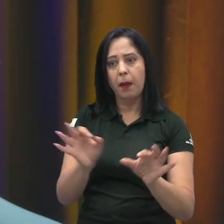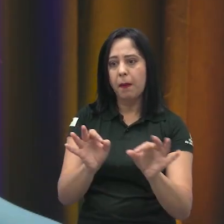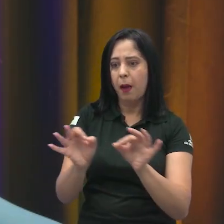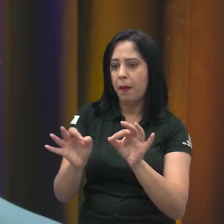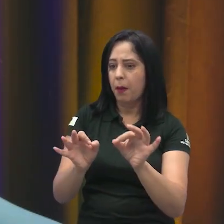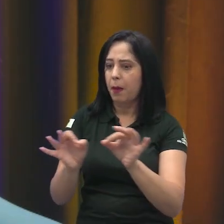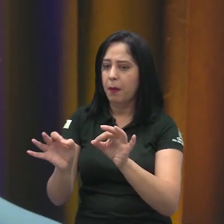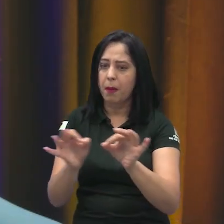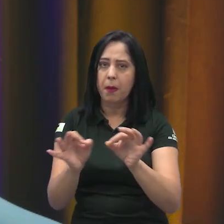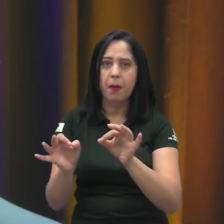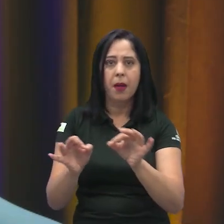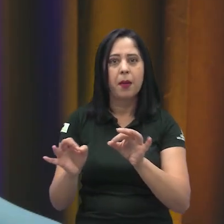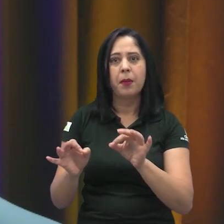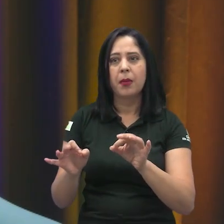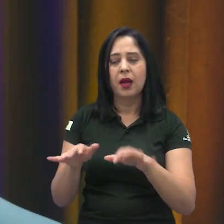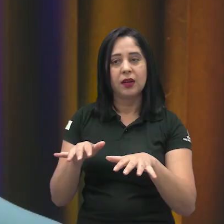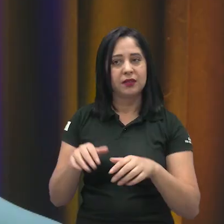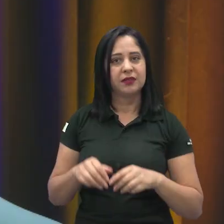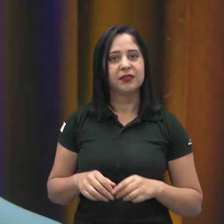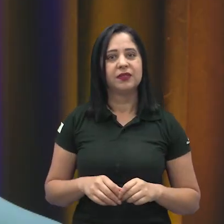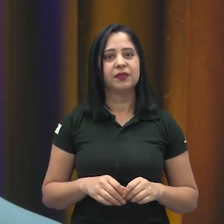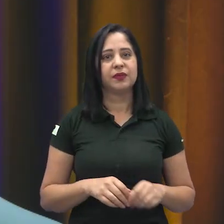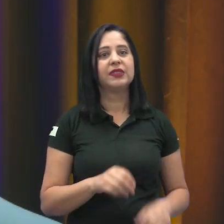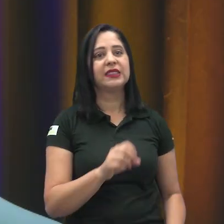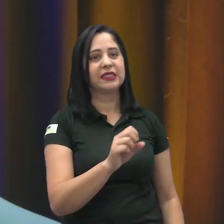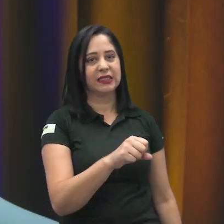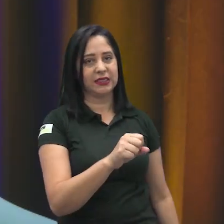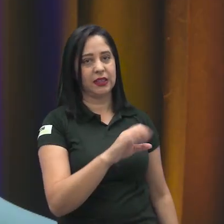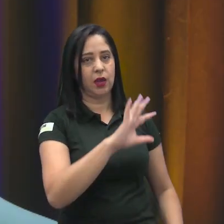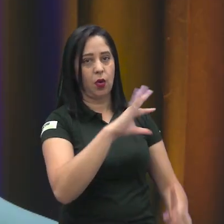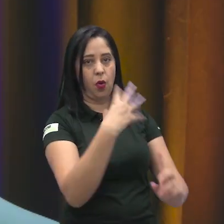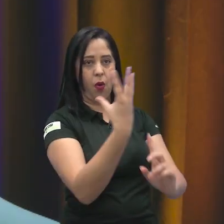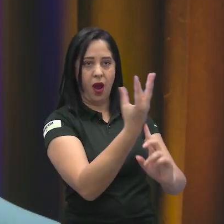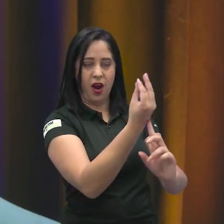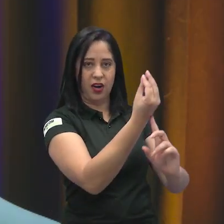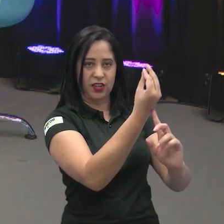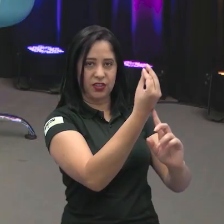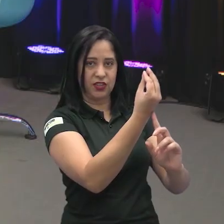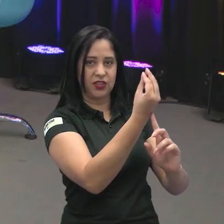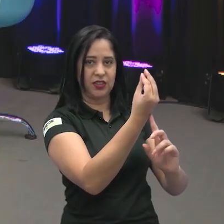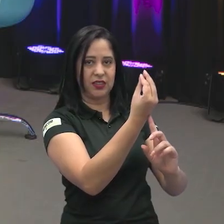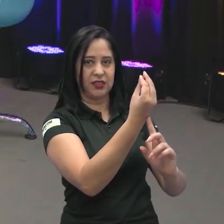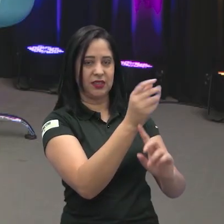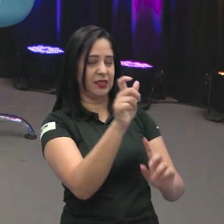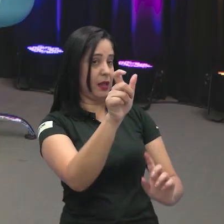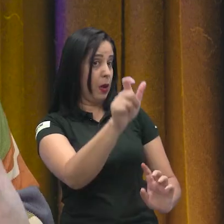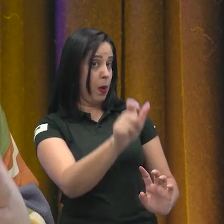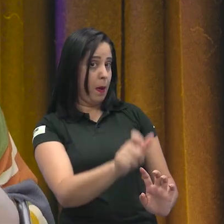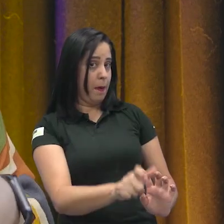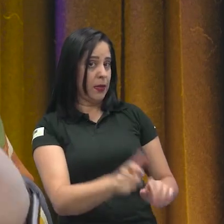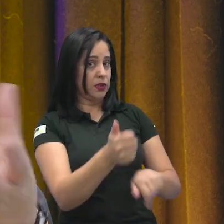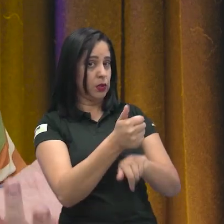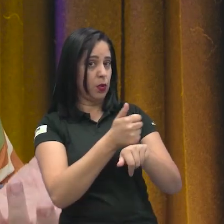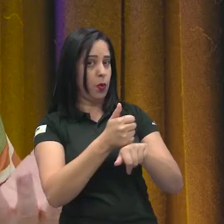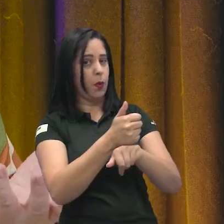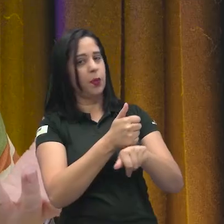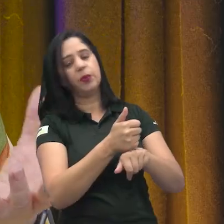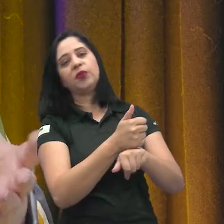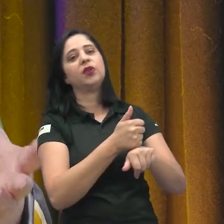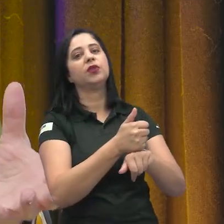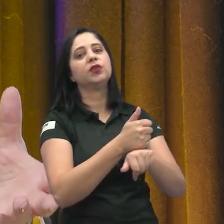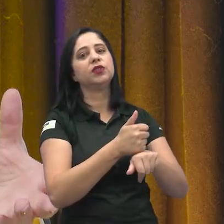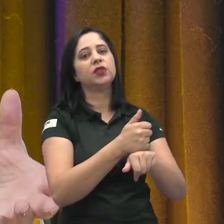trabalhos artísticos, liderando vários movimentos, né, artísticos. Apesar do artista ser uma pessoa, assim, um profissional,